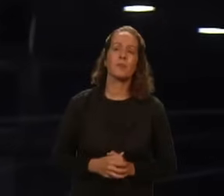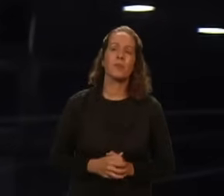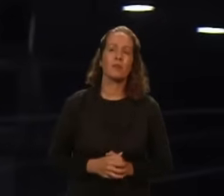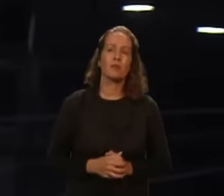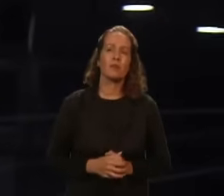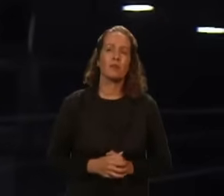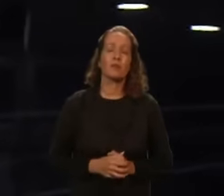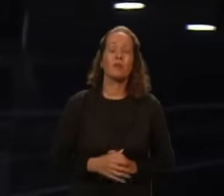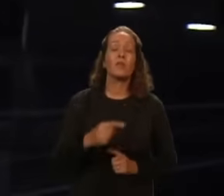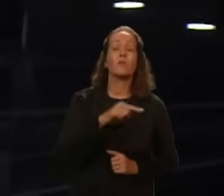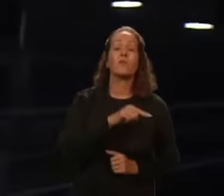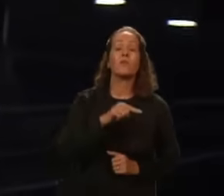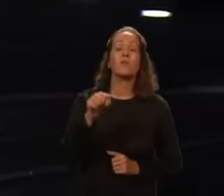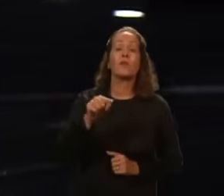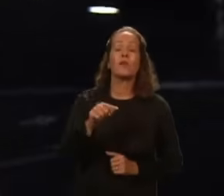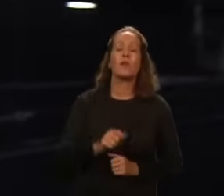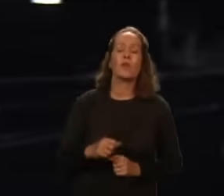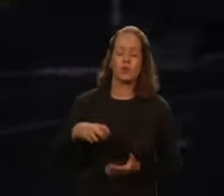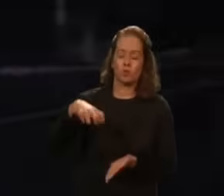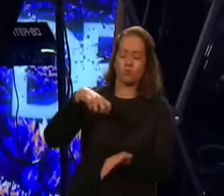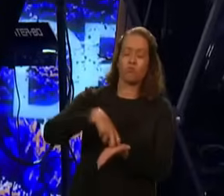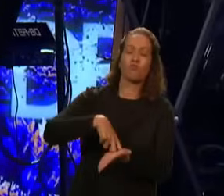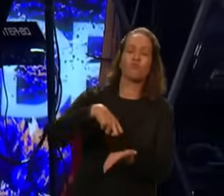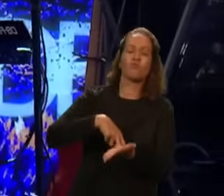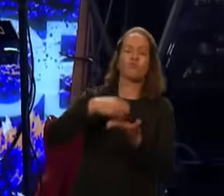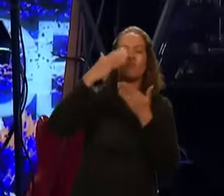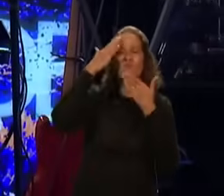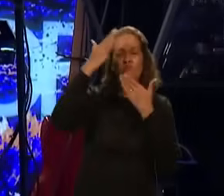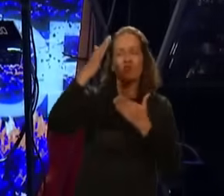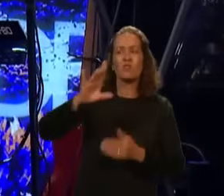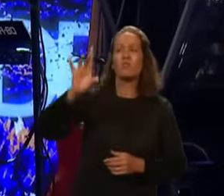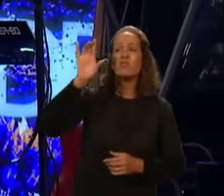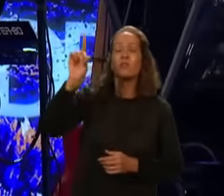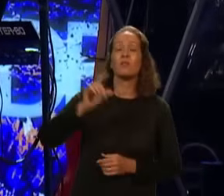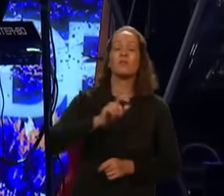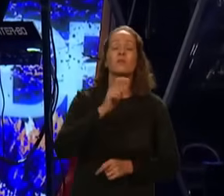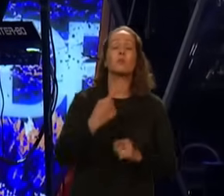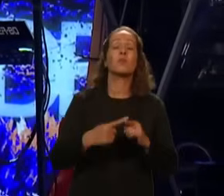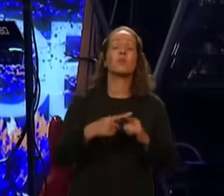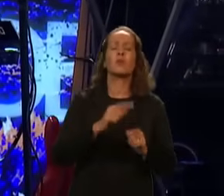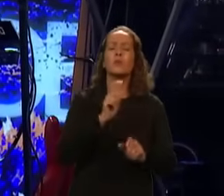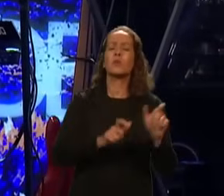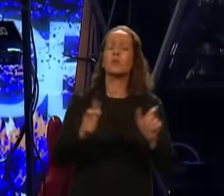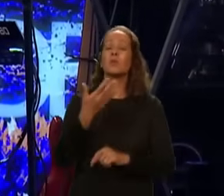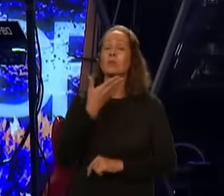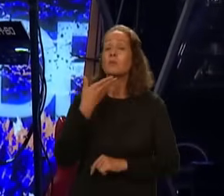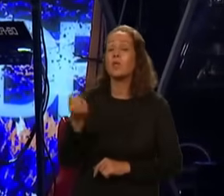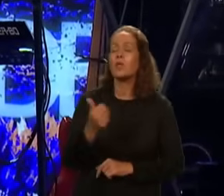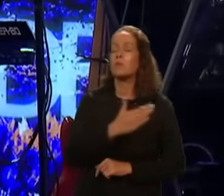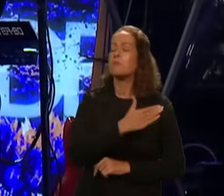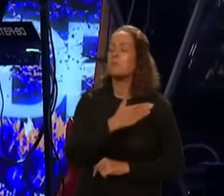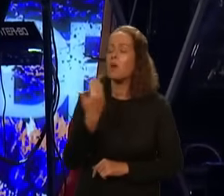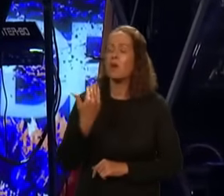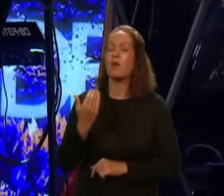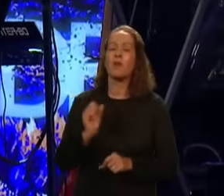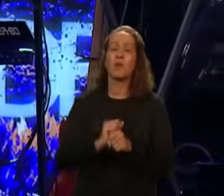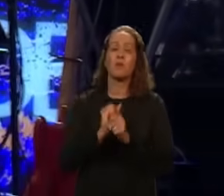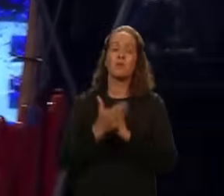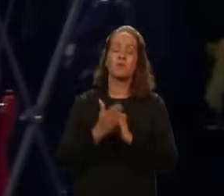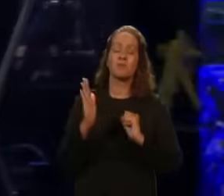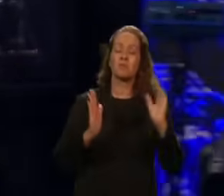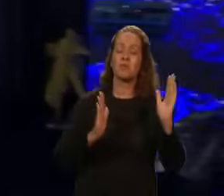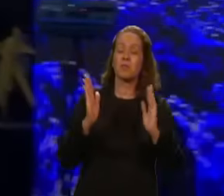Vai pôr esses joelhos seus no chão e vai agradecer a Ele, porque gente muito melhor do que você morreu nessa pandemia, e eu e